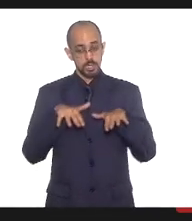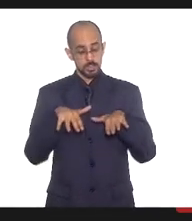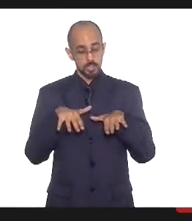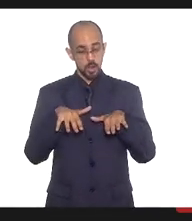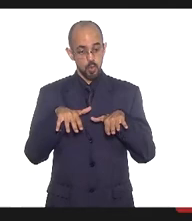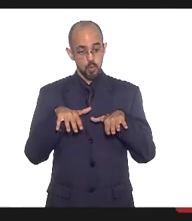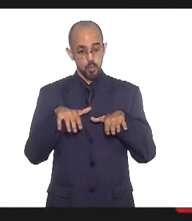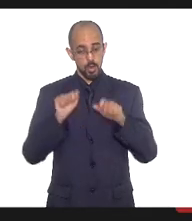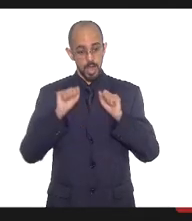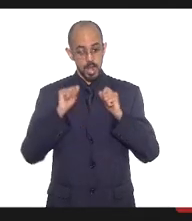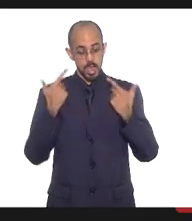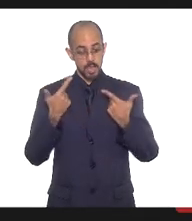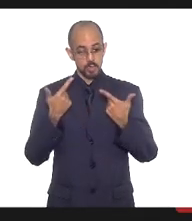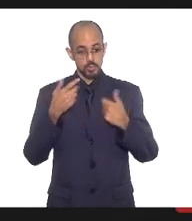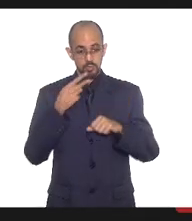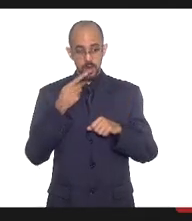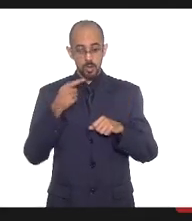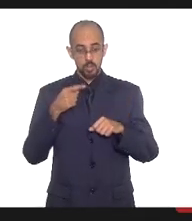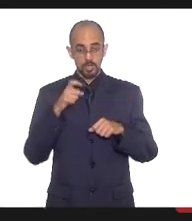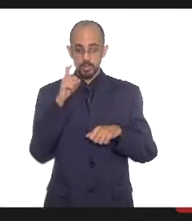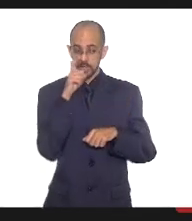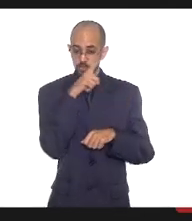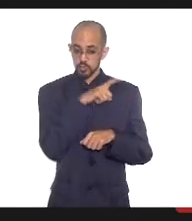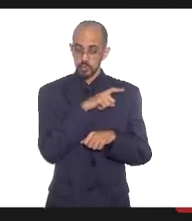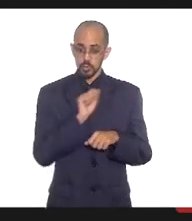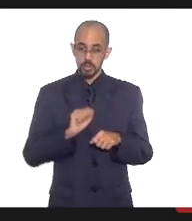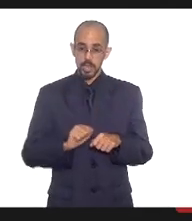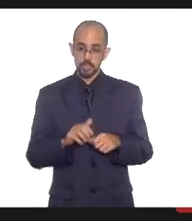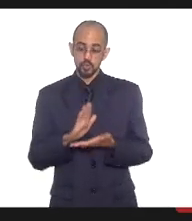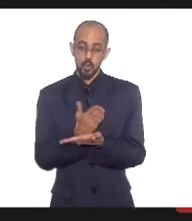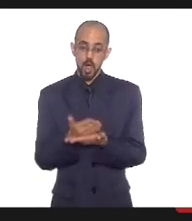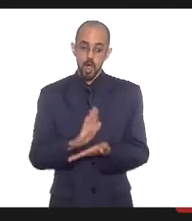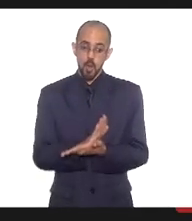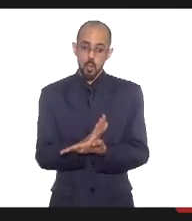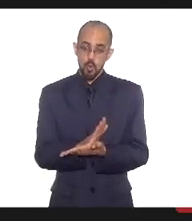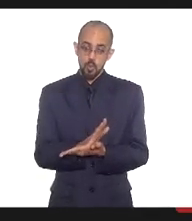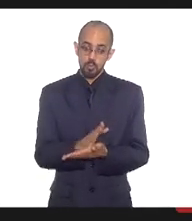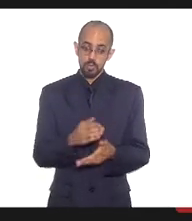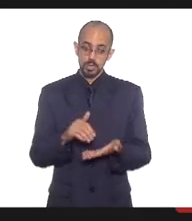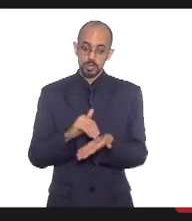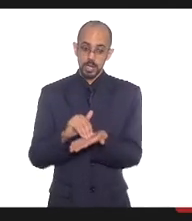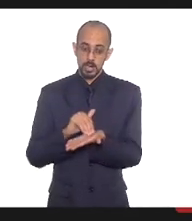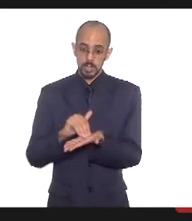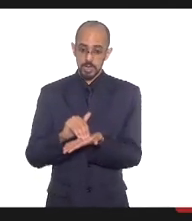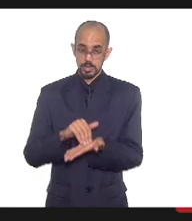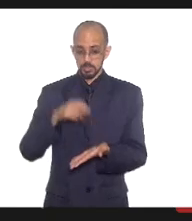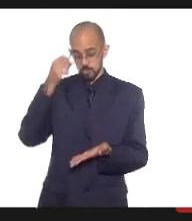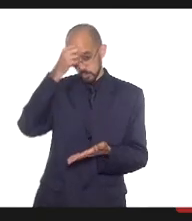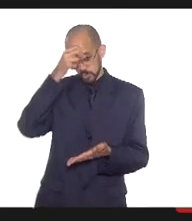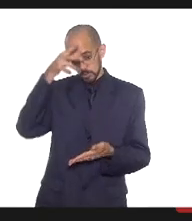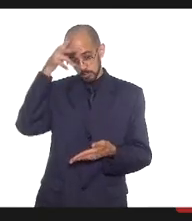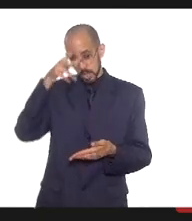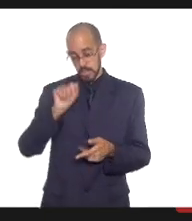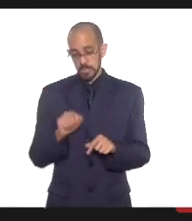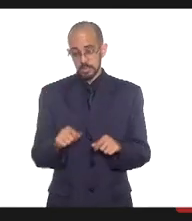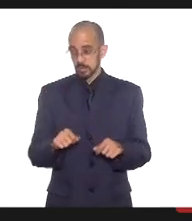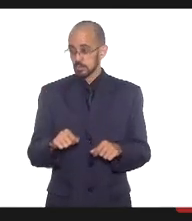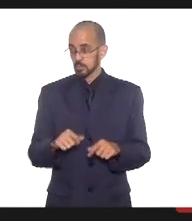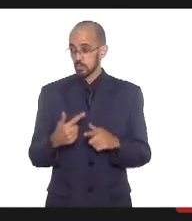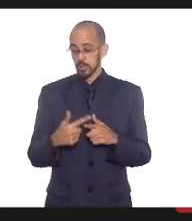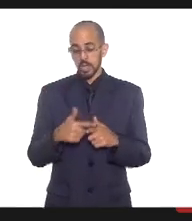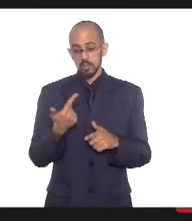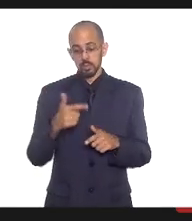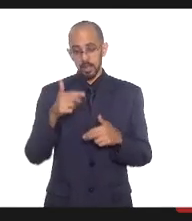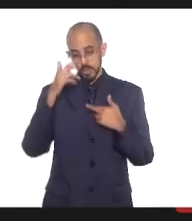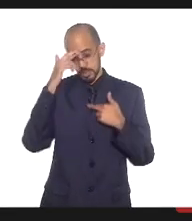plenária falou que tava em lugares com algumas secretarias municipais pelo não cumprimento